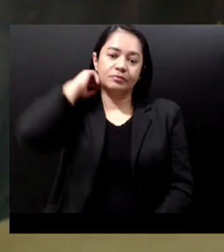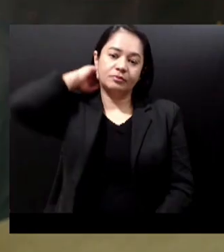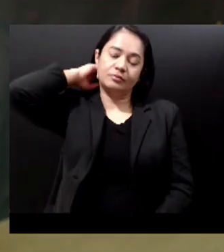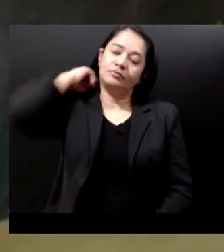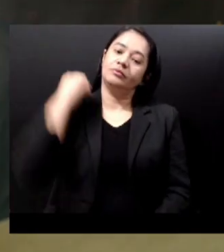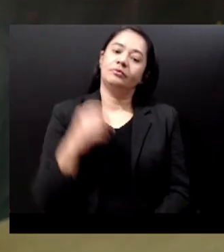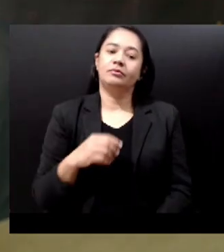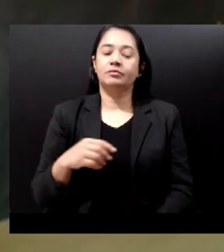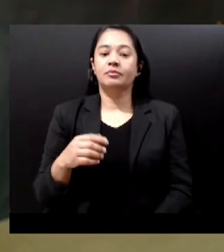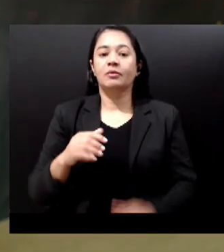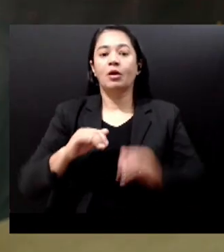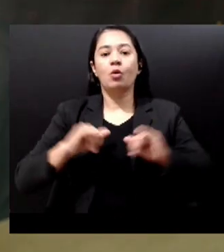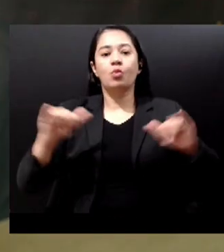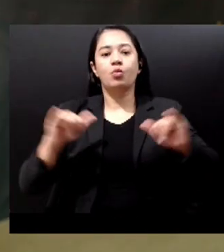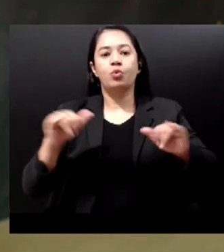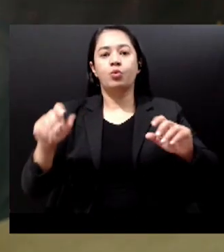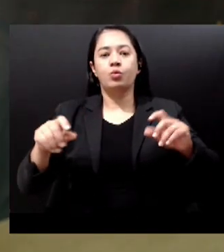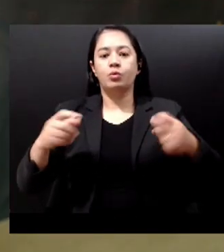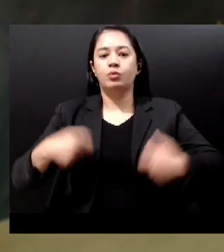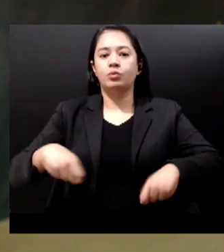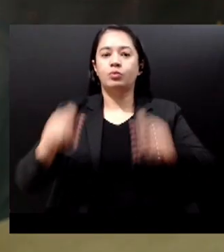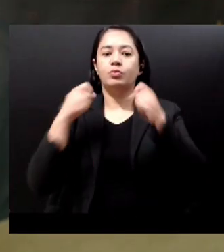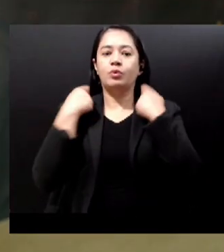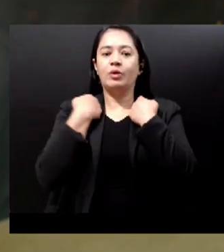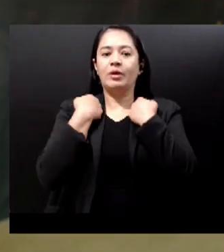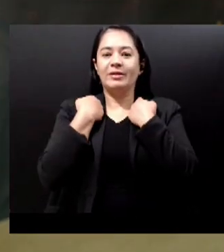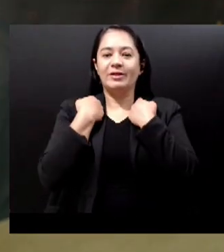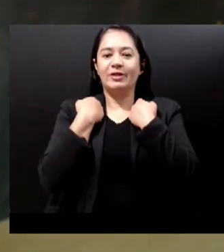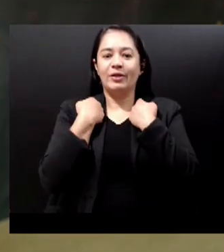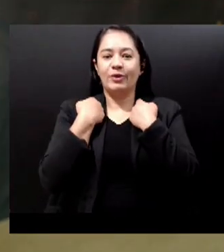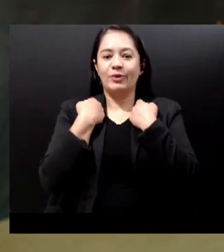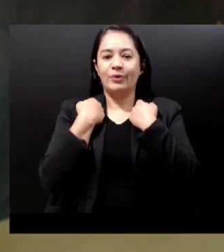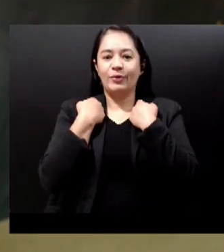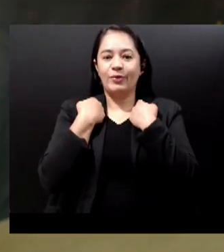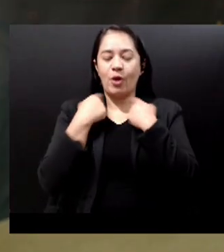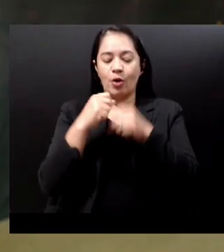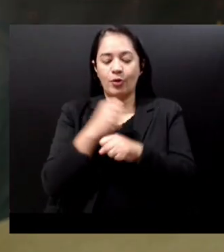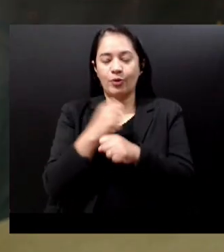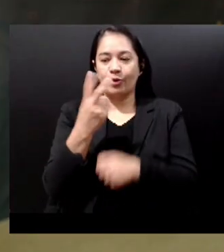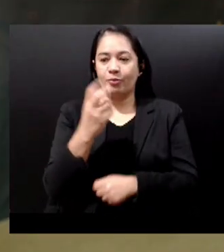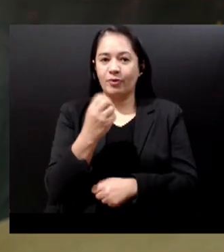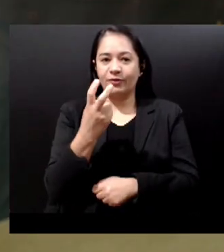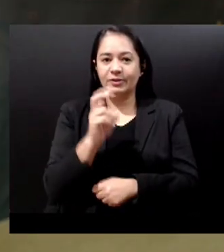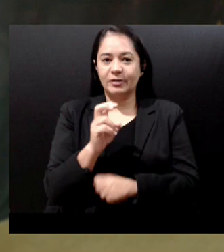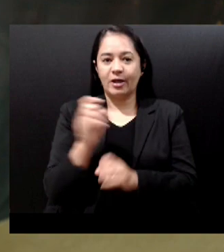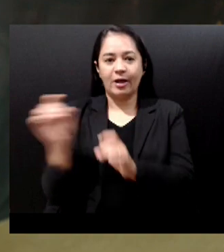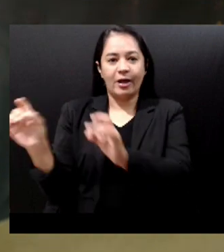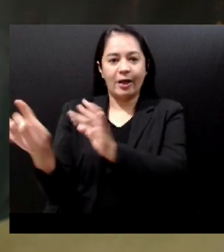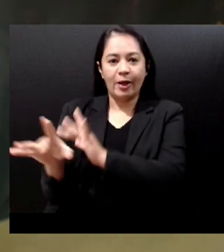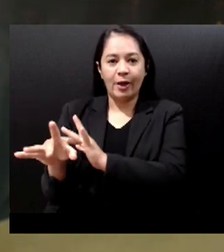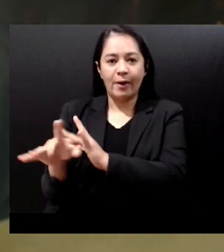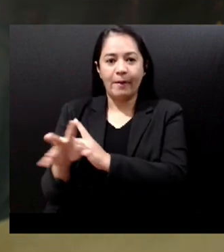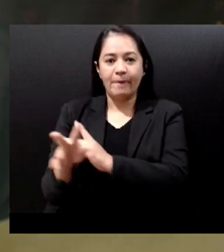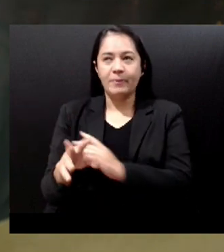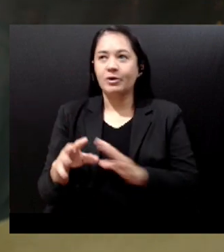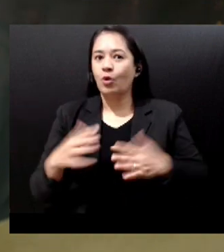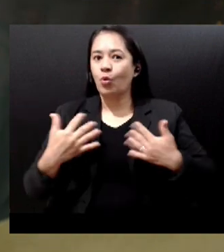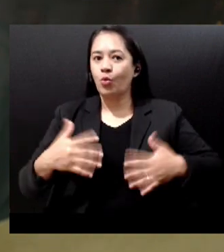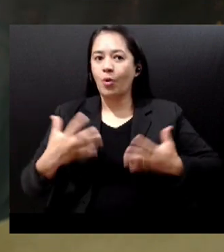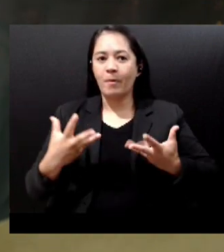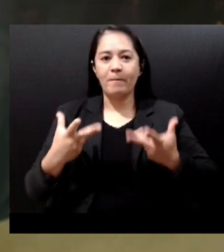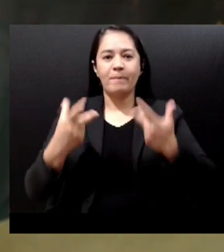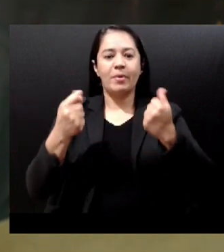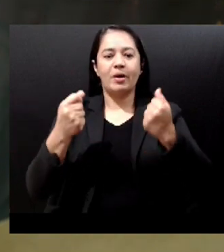Agasalho 2025, promovida pela Prefeitura de Campinas, encerrou com um resultado expressivo. Gente, foram